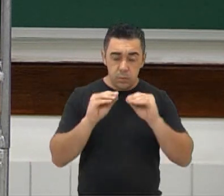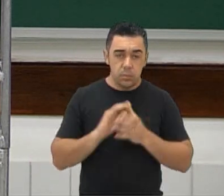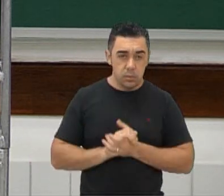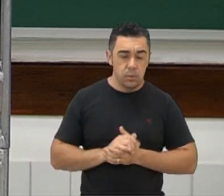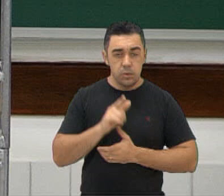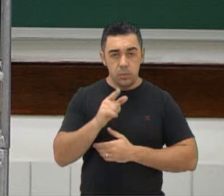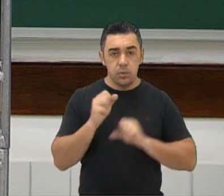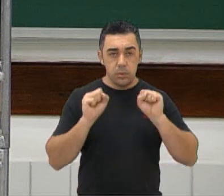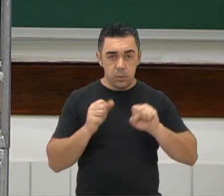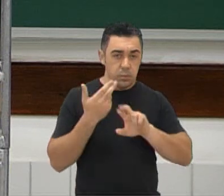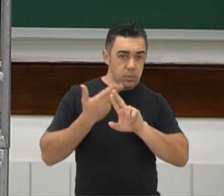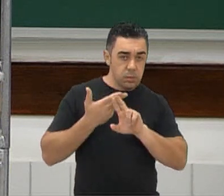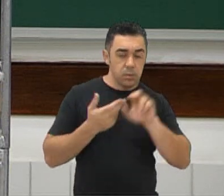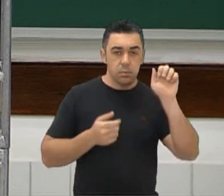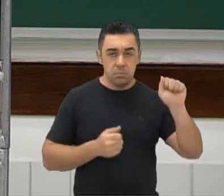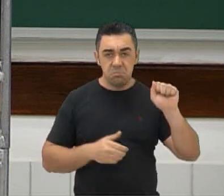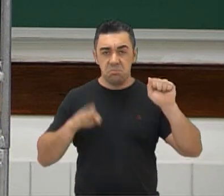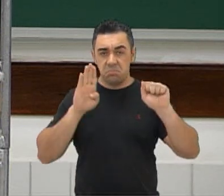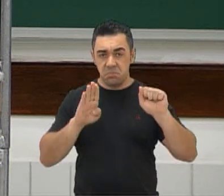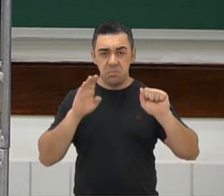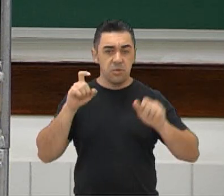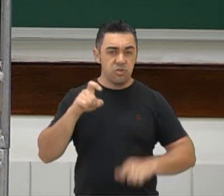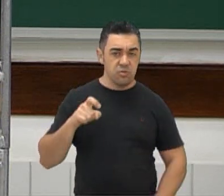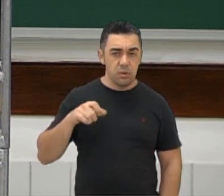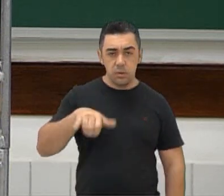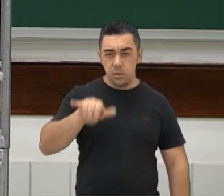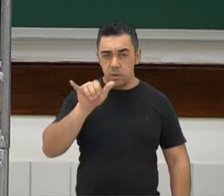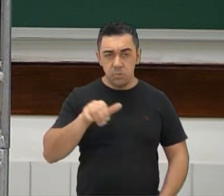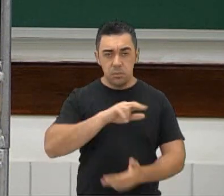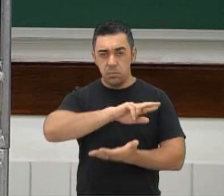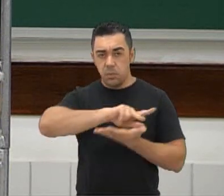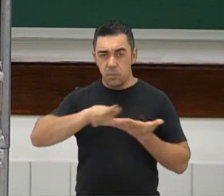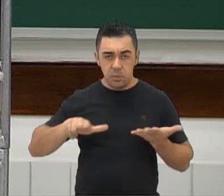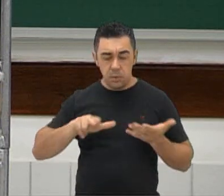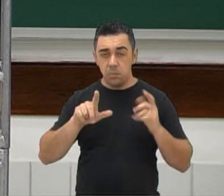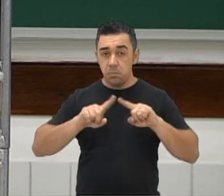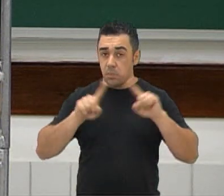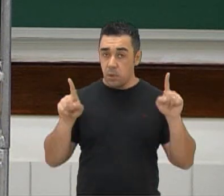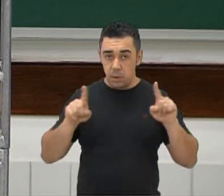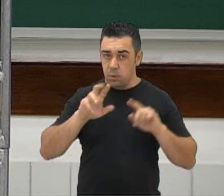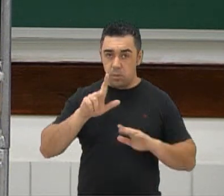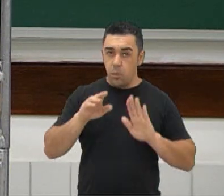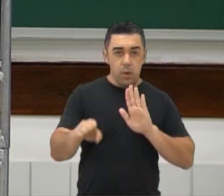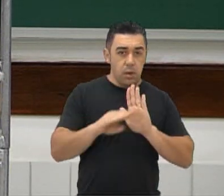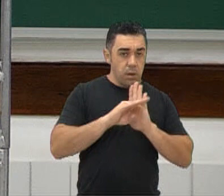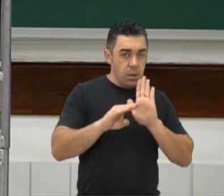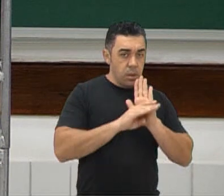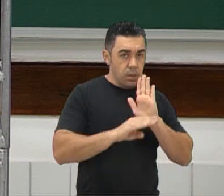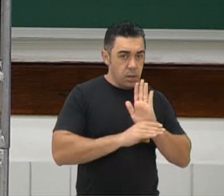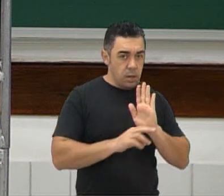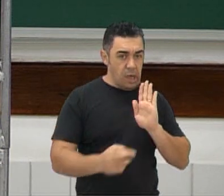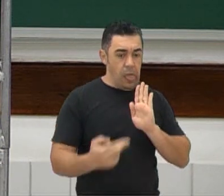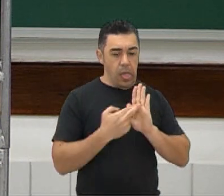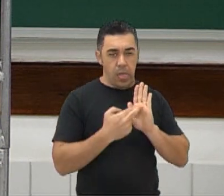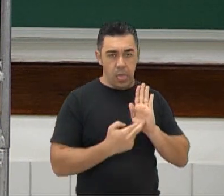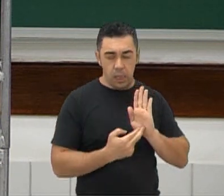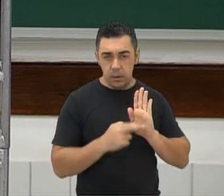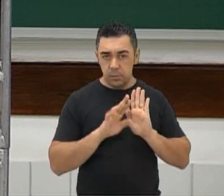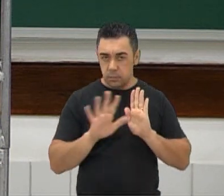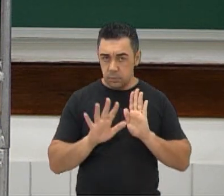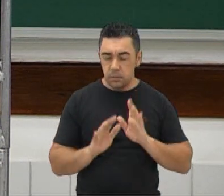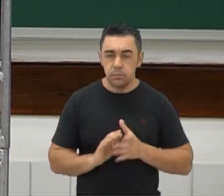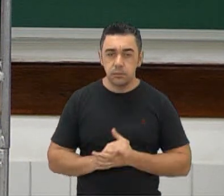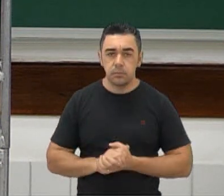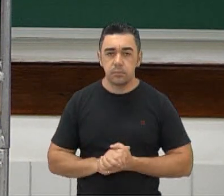estar utilizando a letra A, B, X, Y, mas não é uma regra e ela é utilizada aí na expressão algébrica.